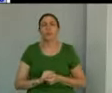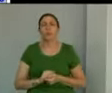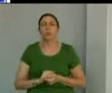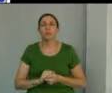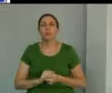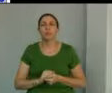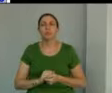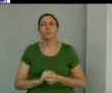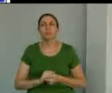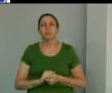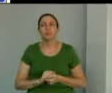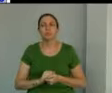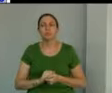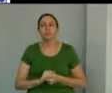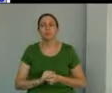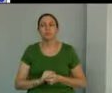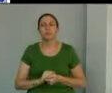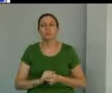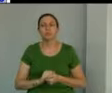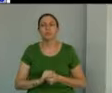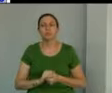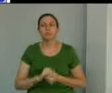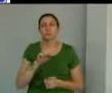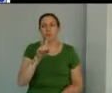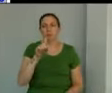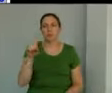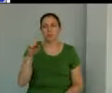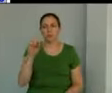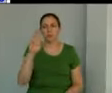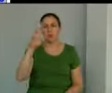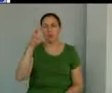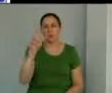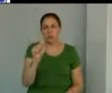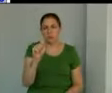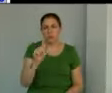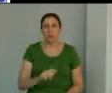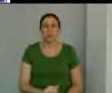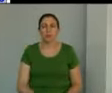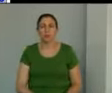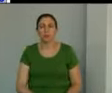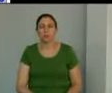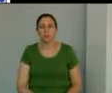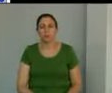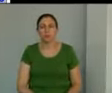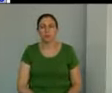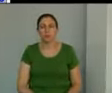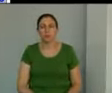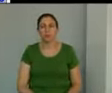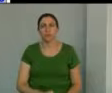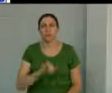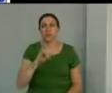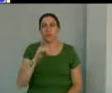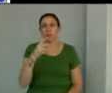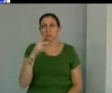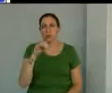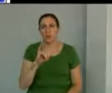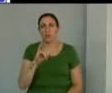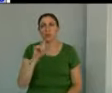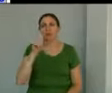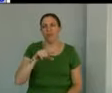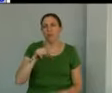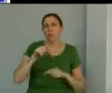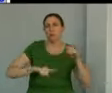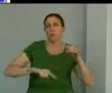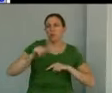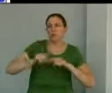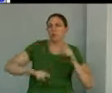expectativa de recebermos em 2025 110 milhões de receita de ICMS. IPI exportação, uma compensação aí que a